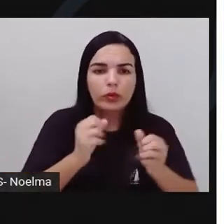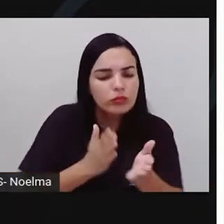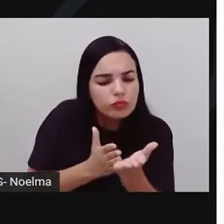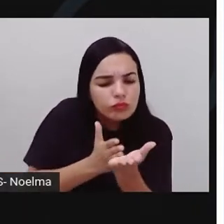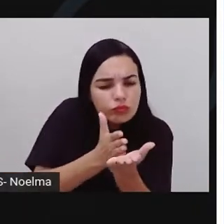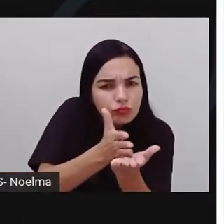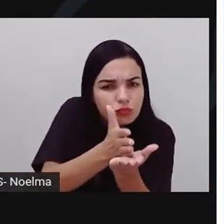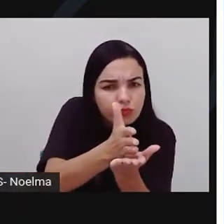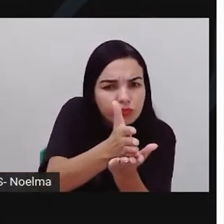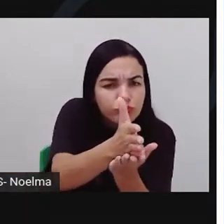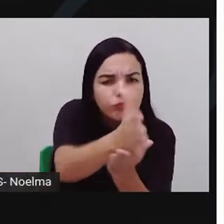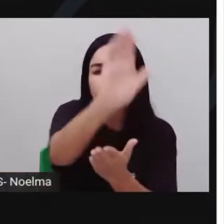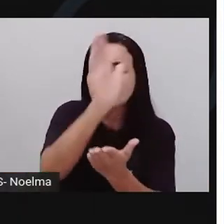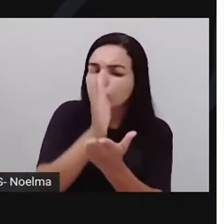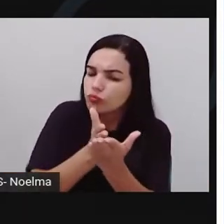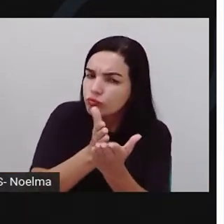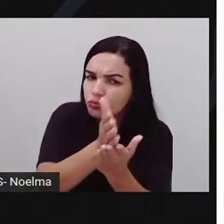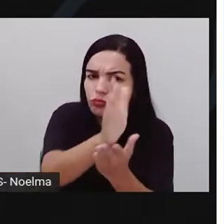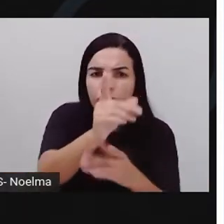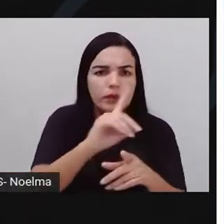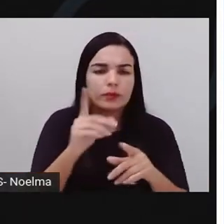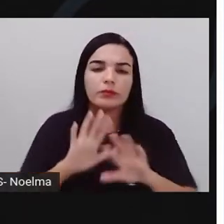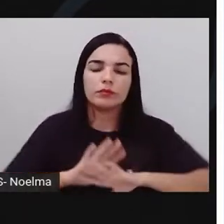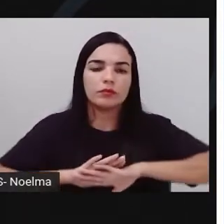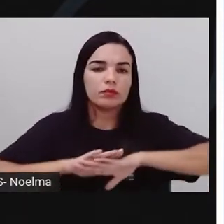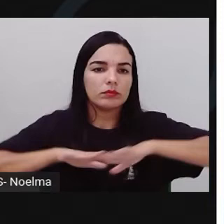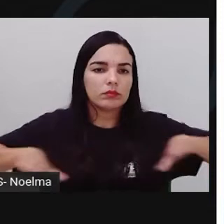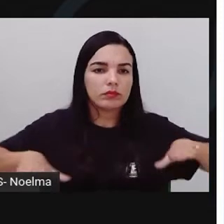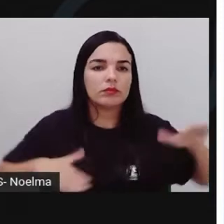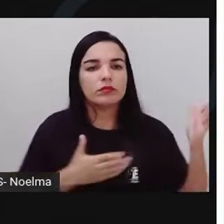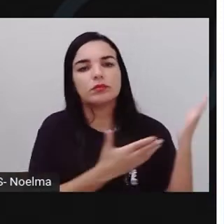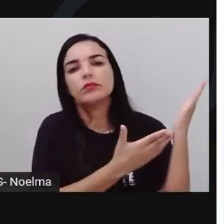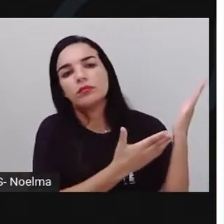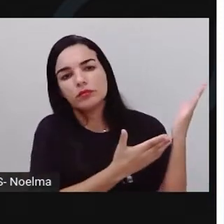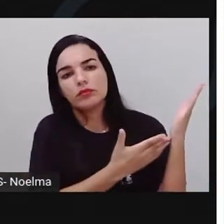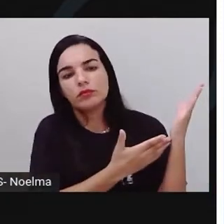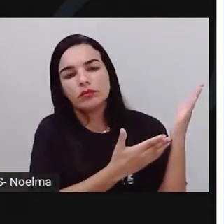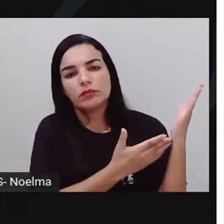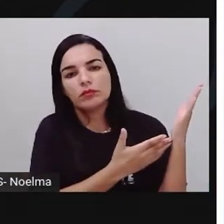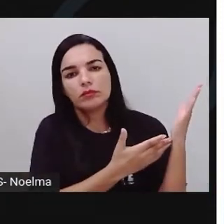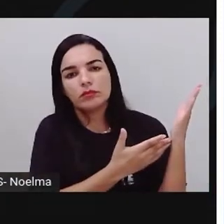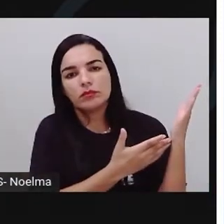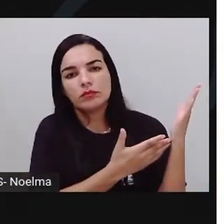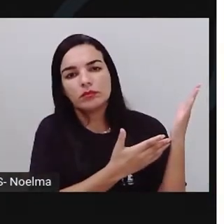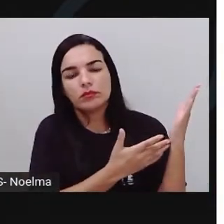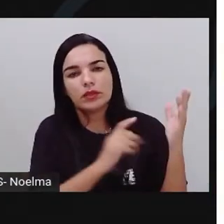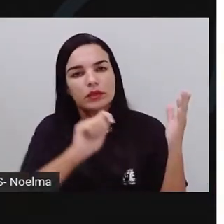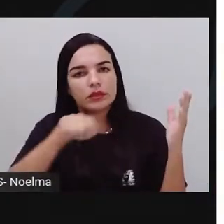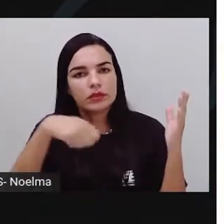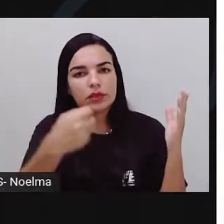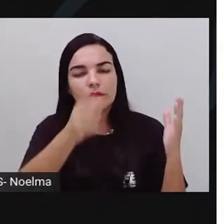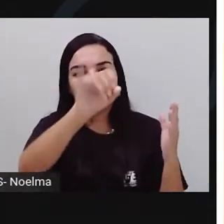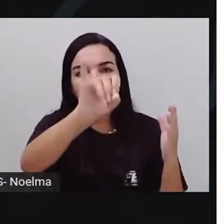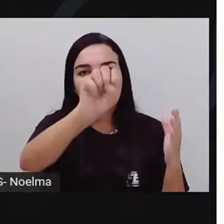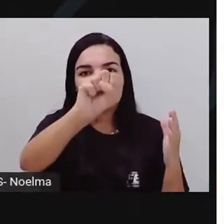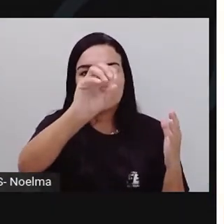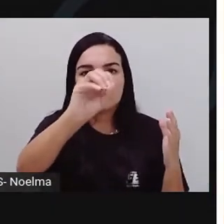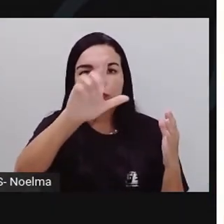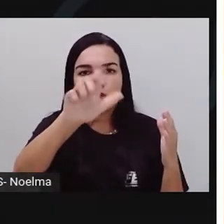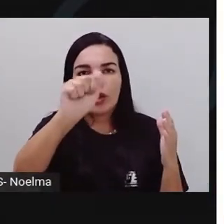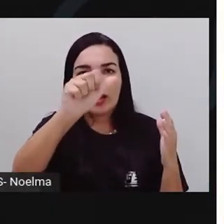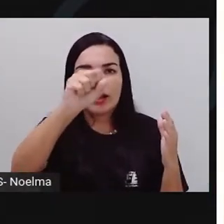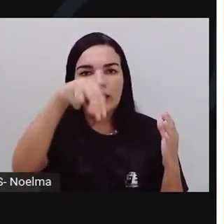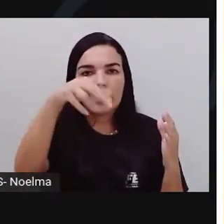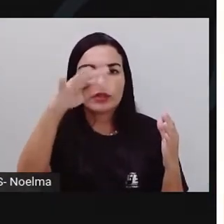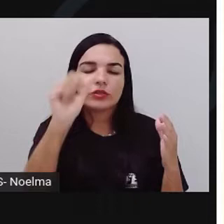que está dentro. Por isso, essa borracha que recobre os cabos também é chamada de isolante, porque isola a eletricidade dentro do